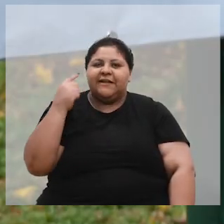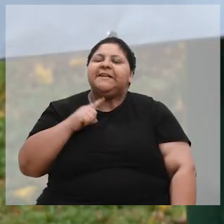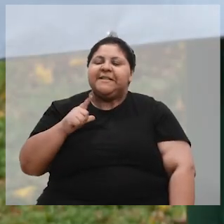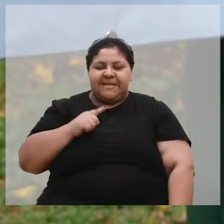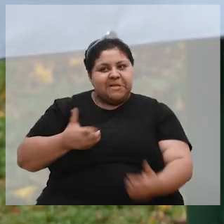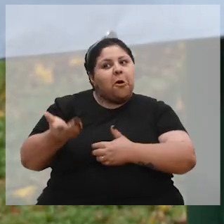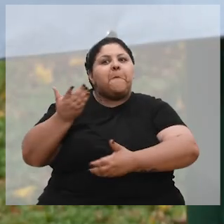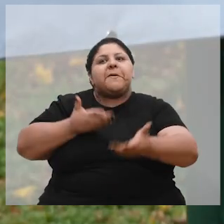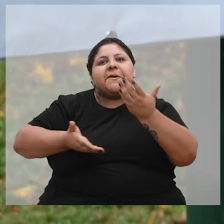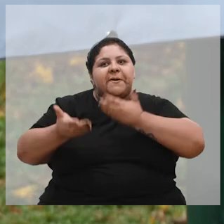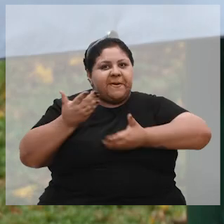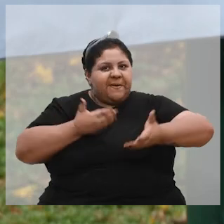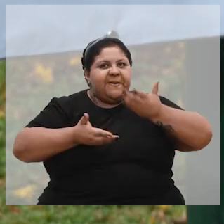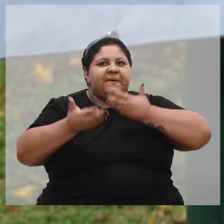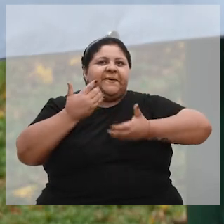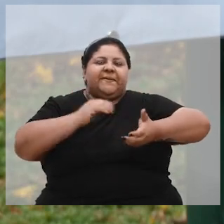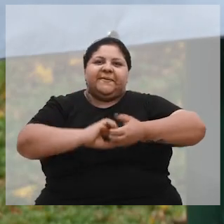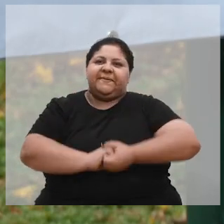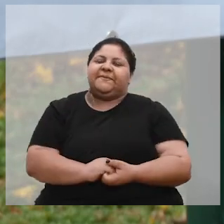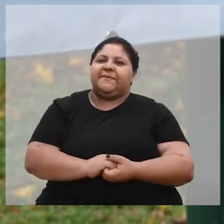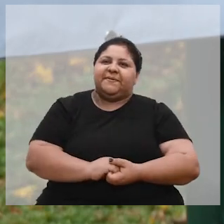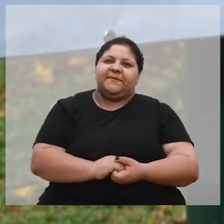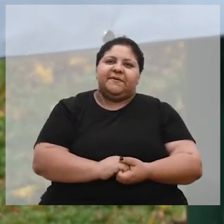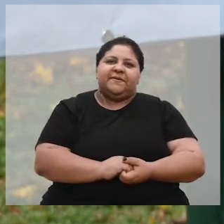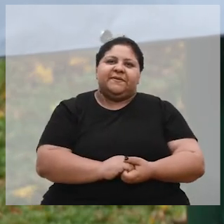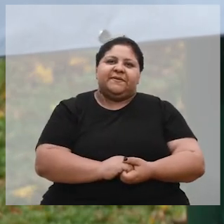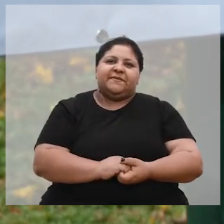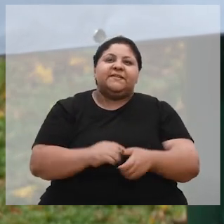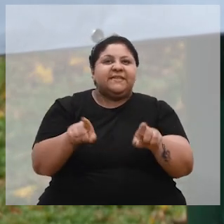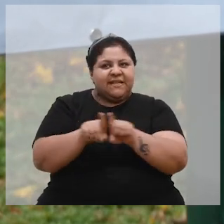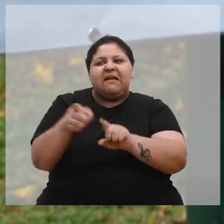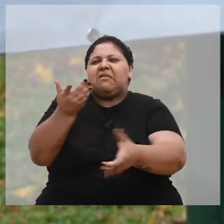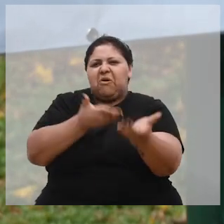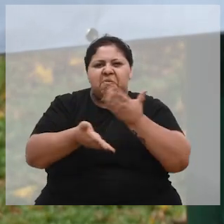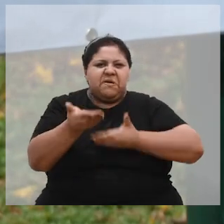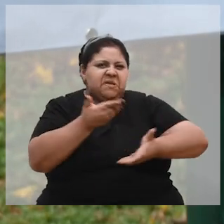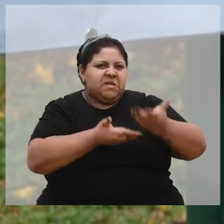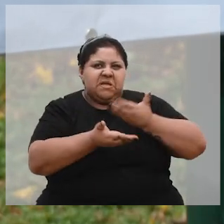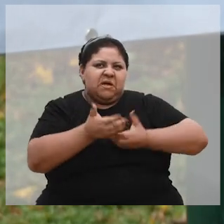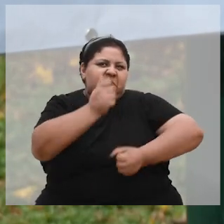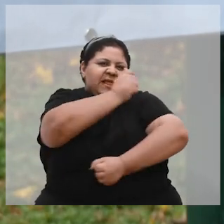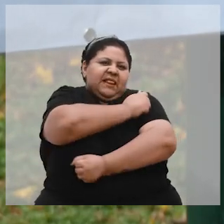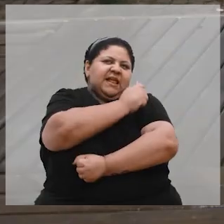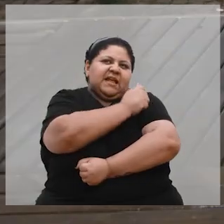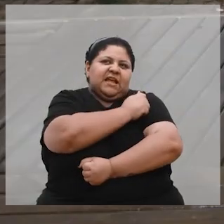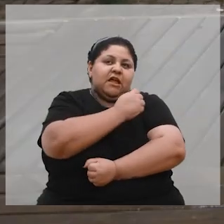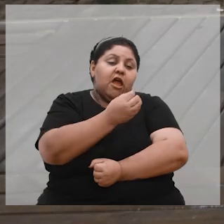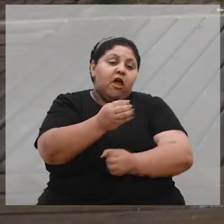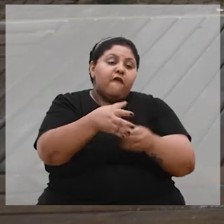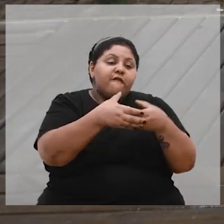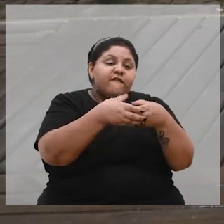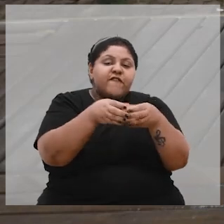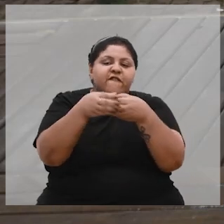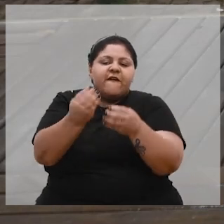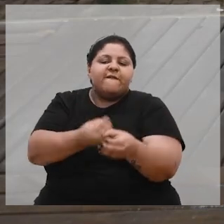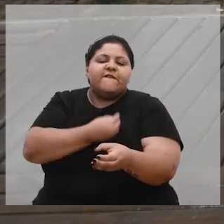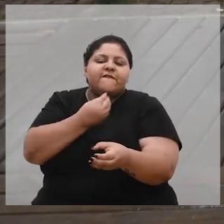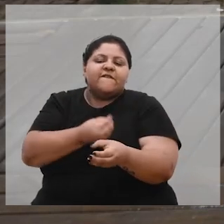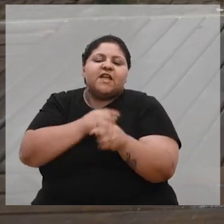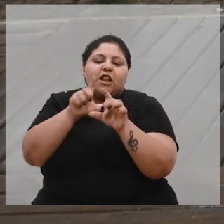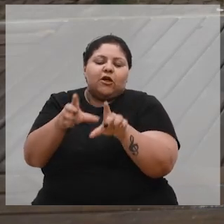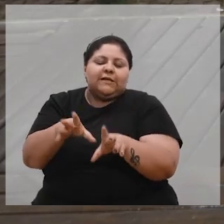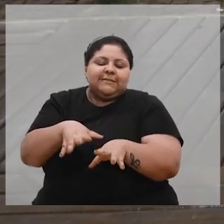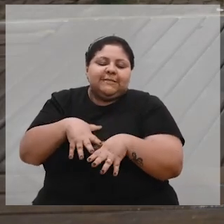antigamente. Não, tem que ter uma dinâmica, né? Hoje... Recebeu a demanda na sala, vai lá, consulta e volta. Quer dizer... Então é vivenciar o lugar. É